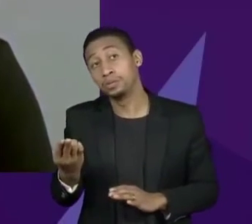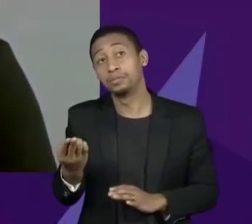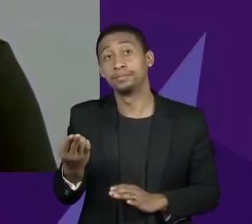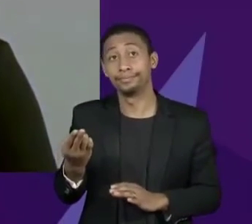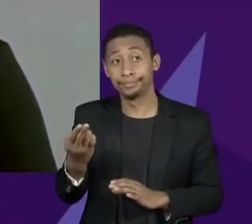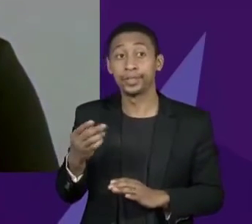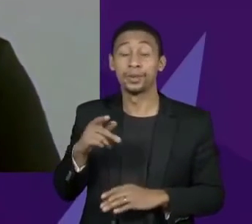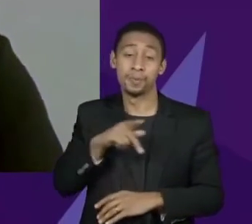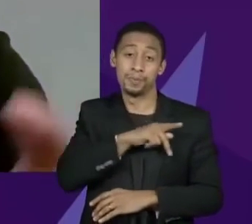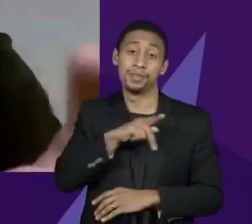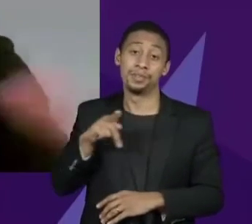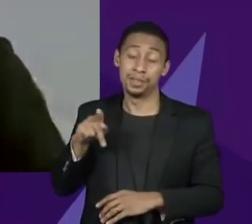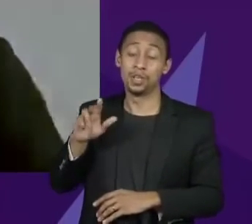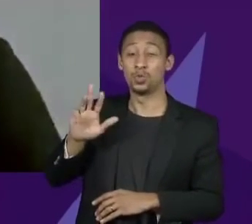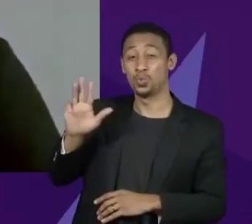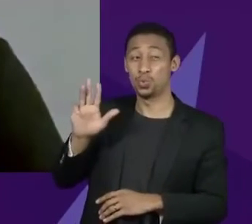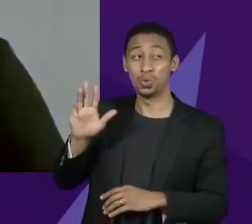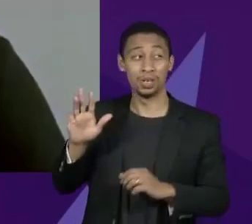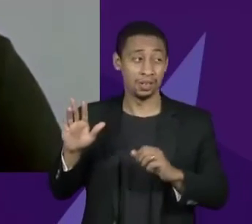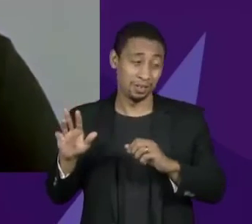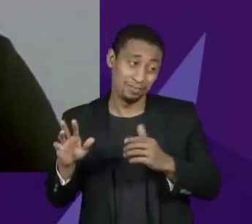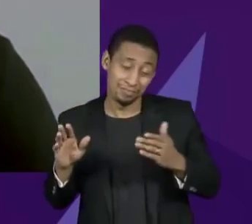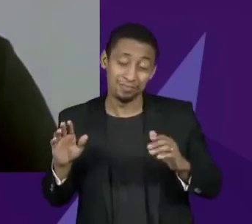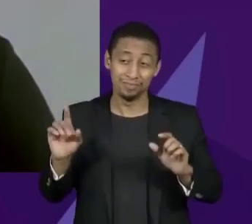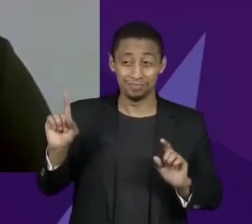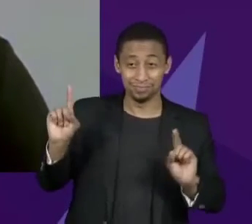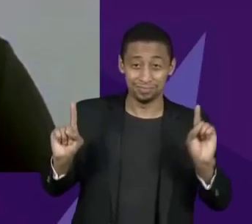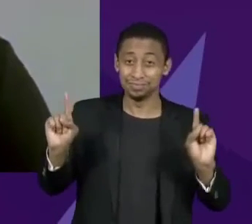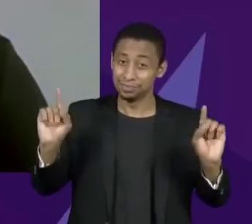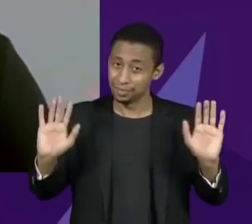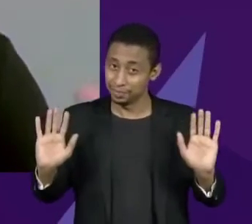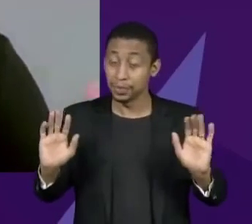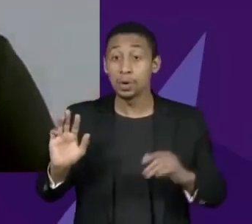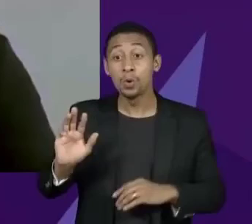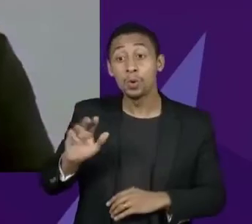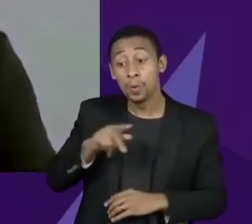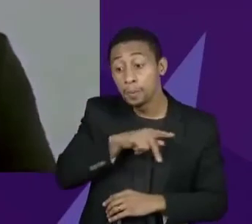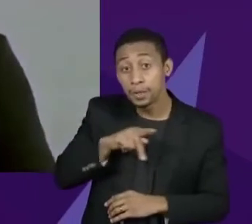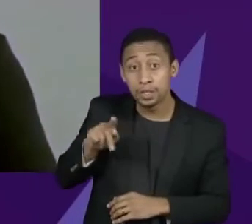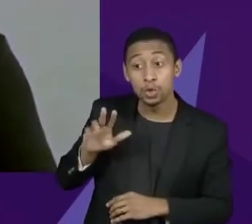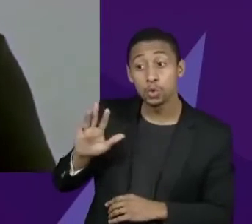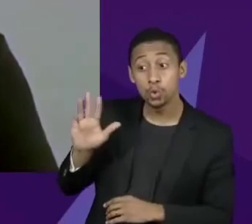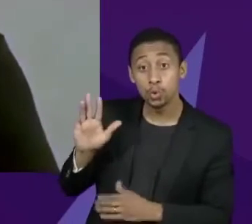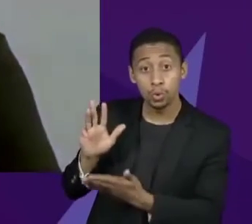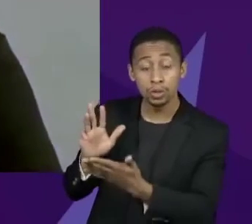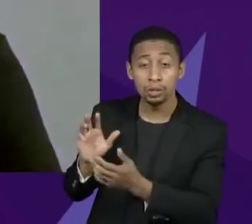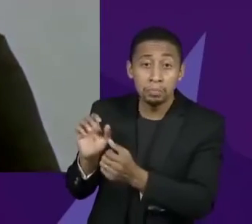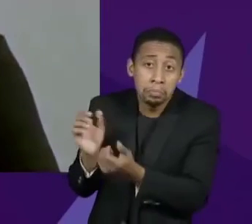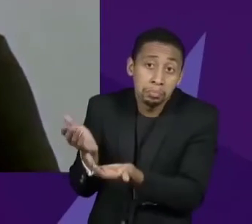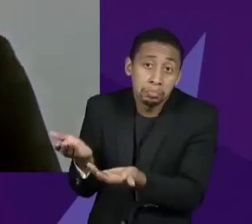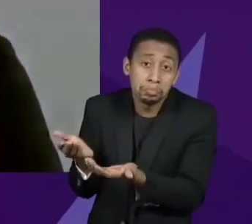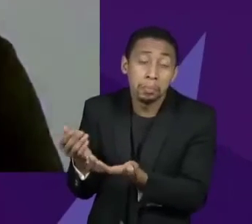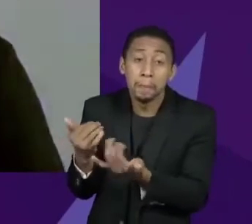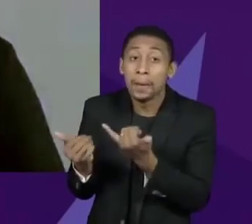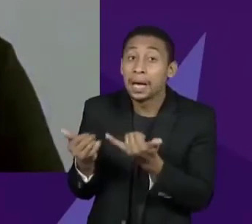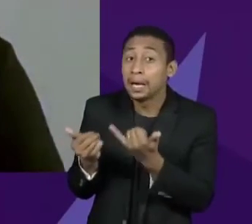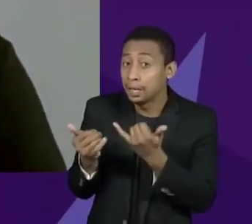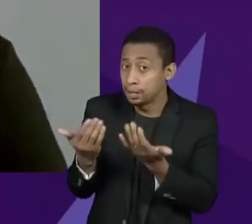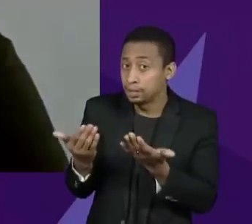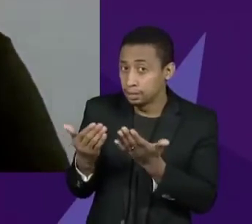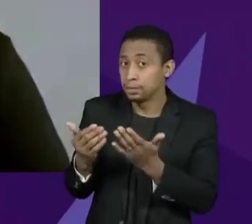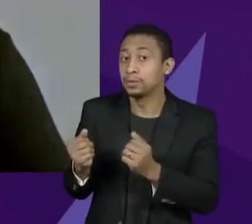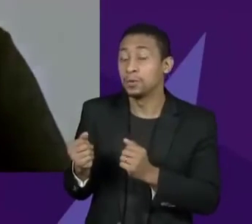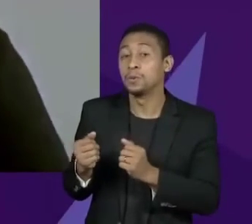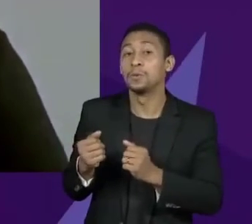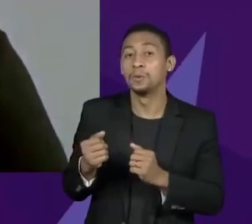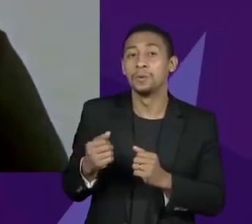o presidente Lula. Mas eu acho que o presidente Lula nos dá a condição, já que a impressão que dá é que o PSB vai ter dificuldade de caminhar